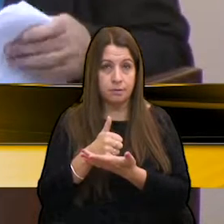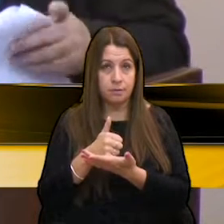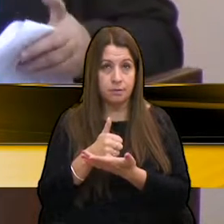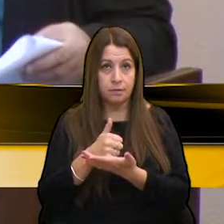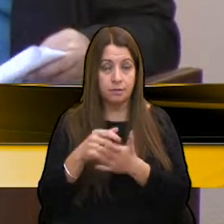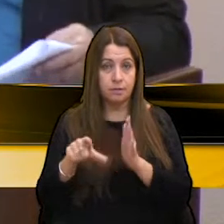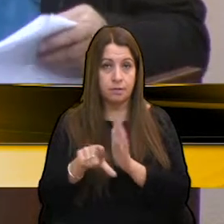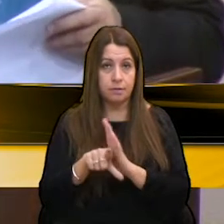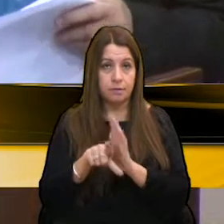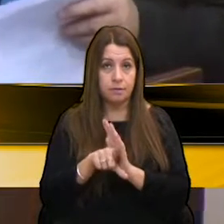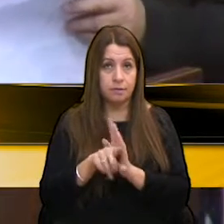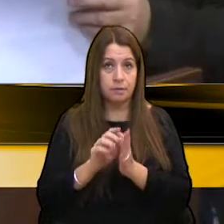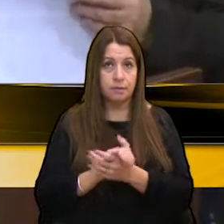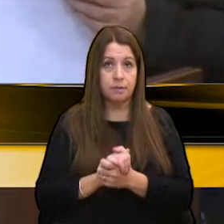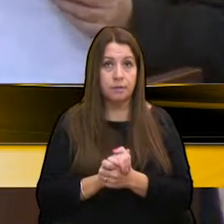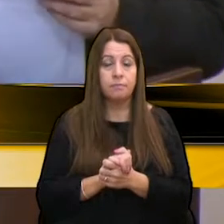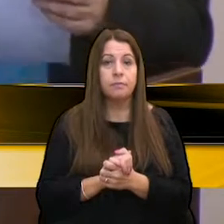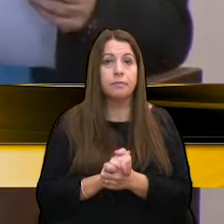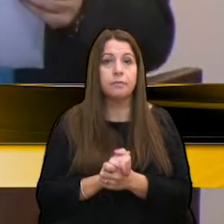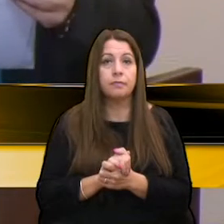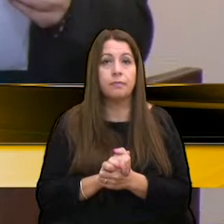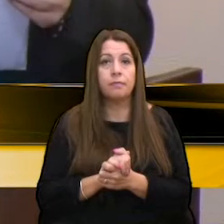na lei